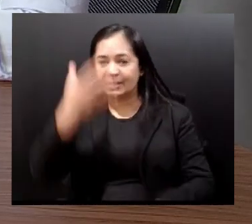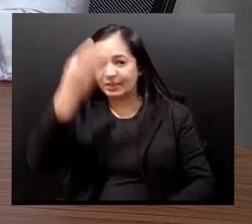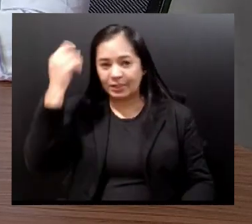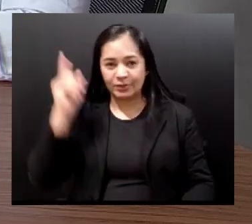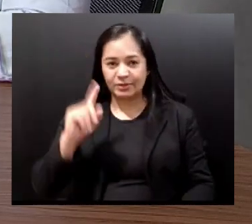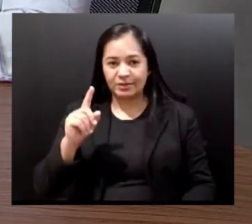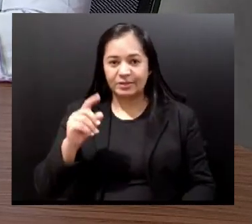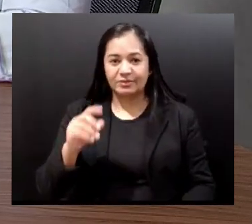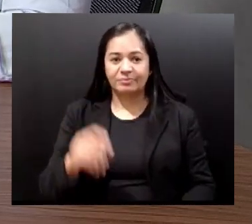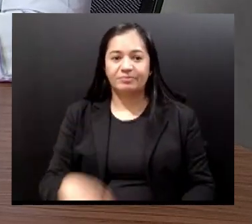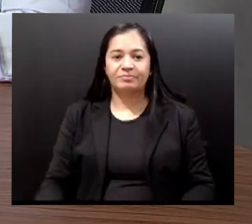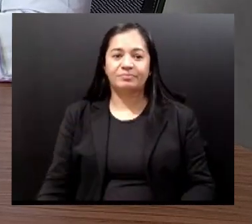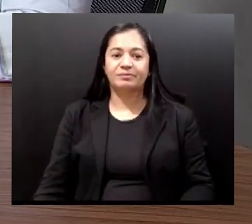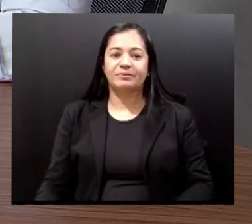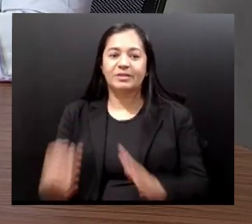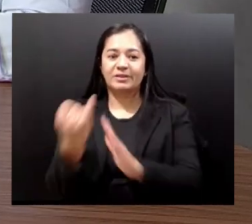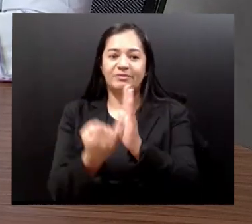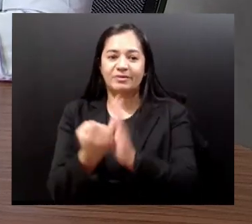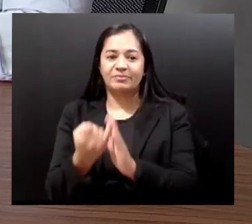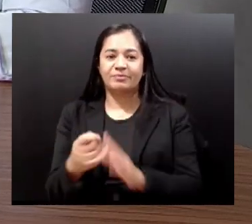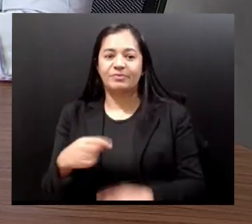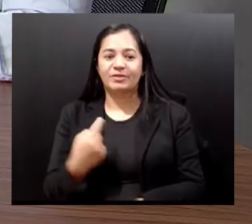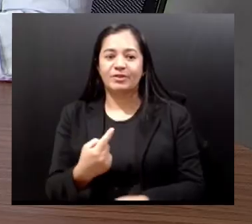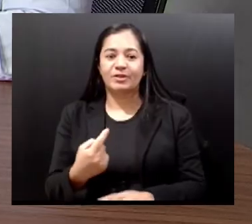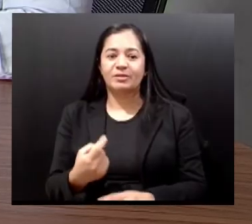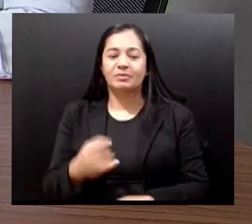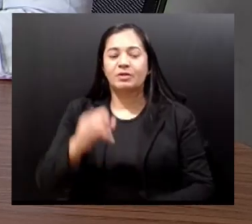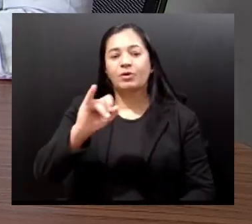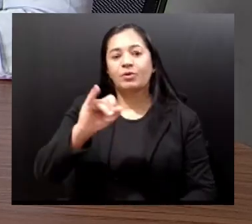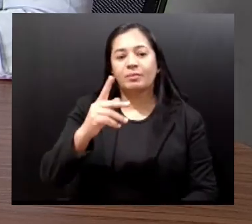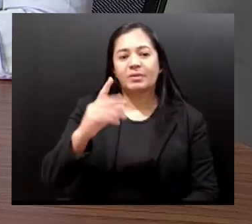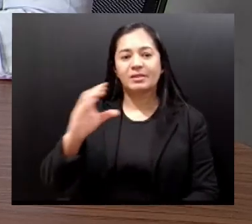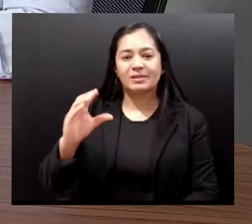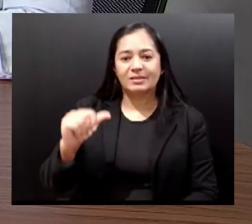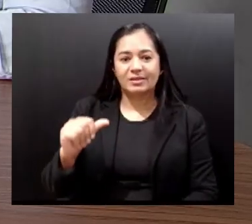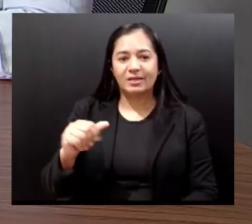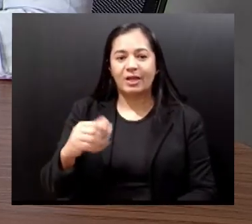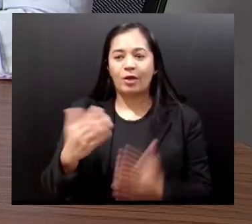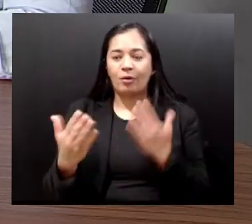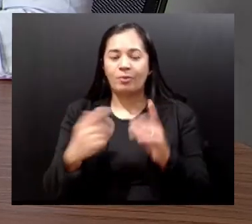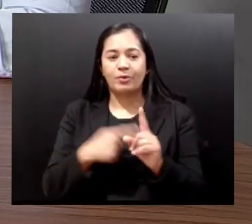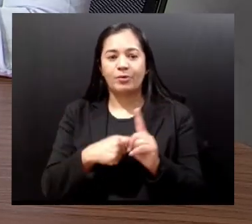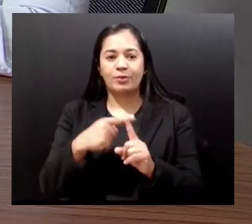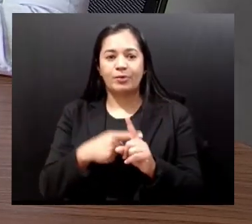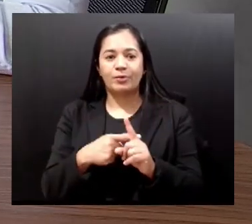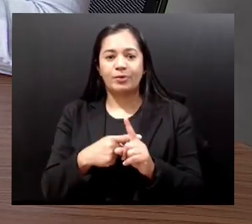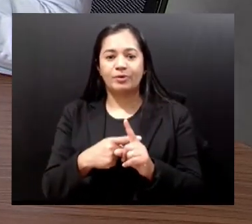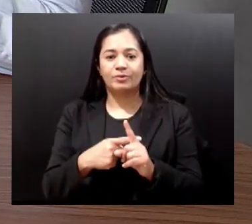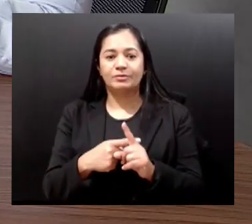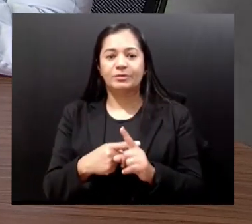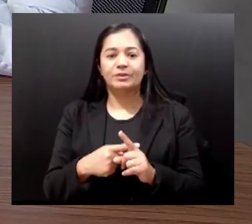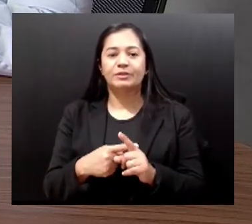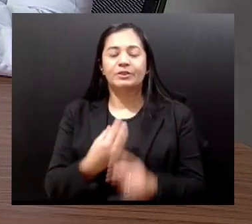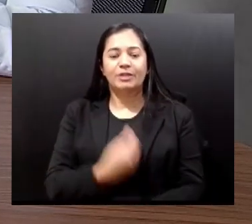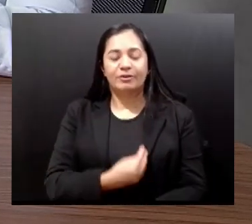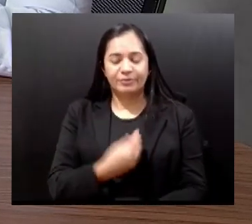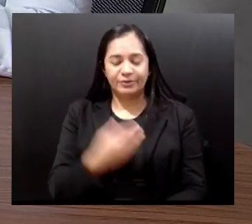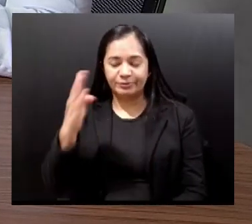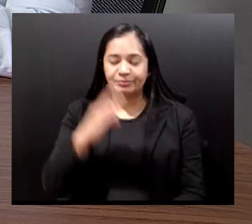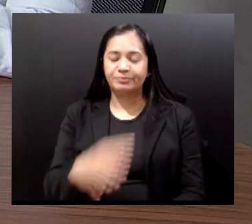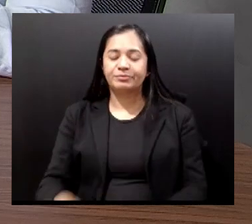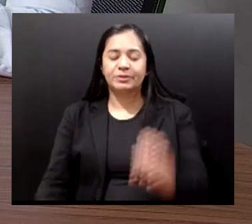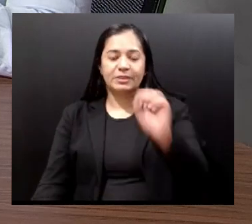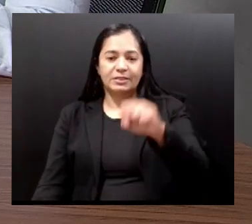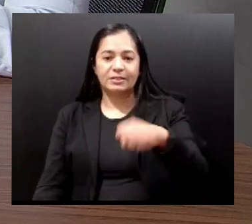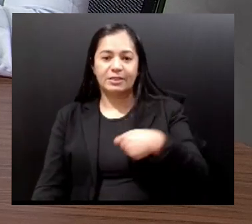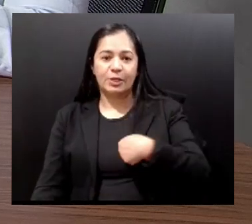gente pode ver, né, que o IPCA ele é um termômetro, né, do custo de vida do brasileiro, né? Exatamente. Eu gosto de dizer que pra